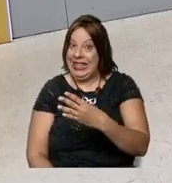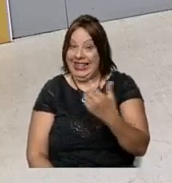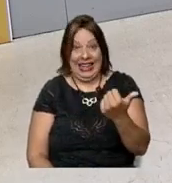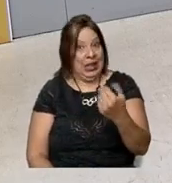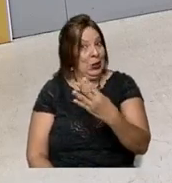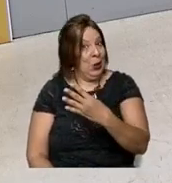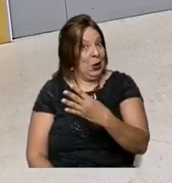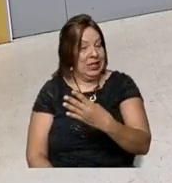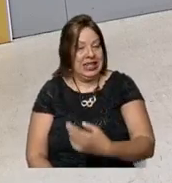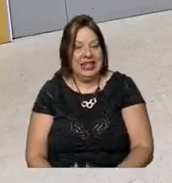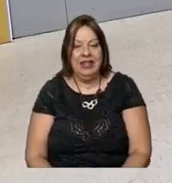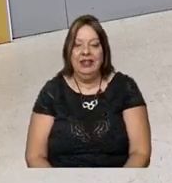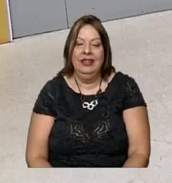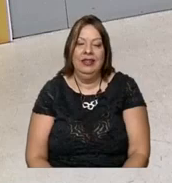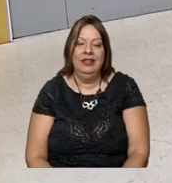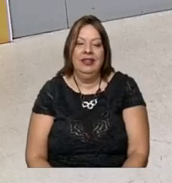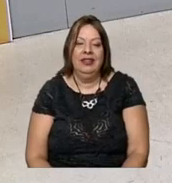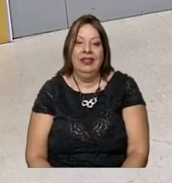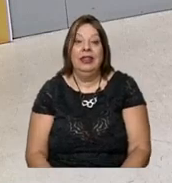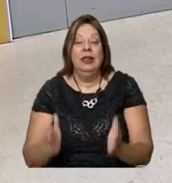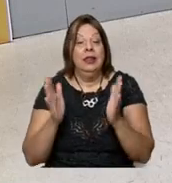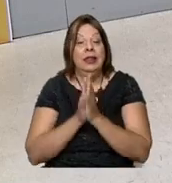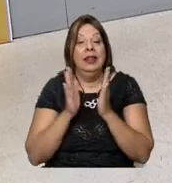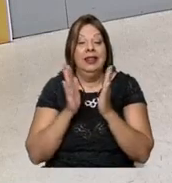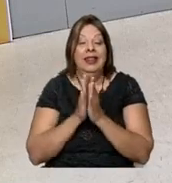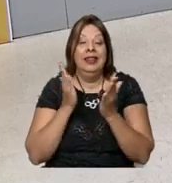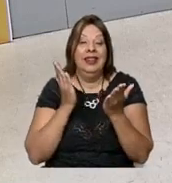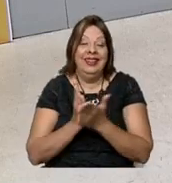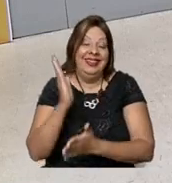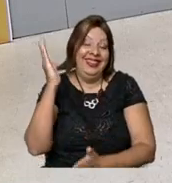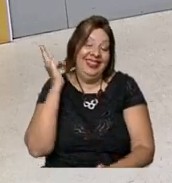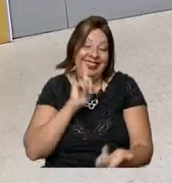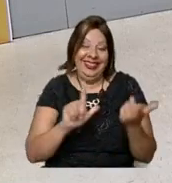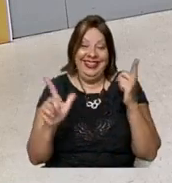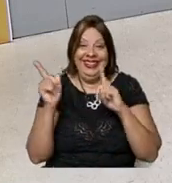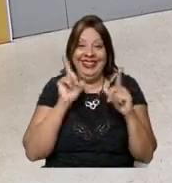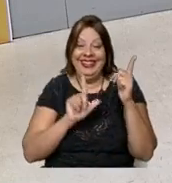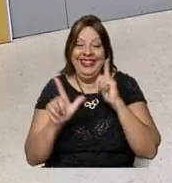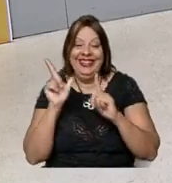14, Vessiane. Decidido! Decidiu!